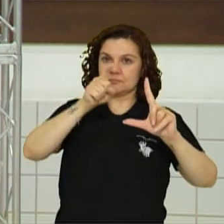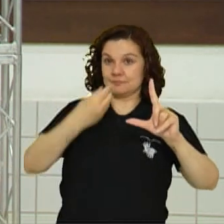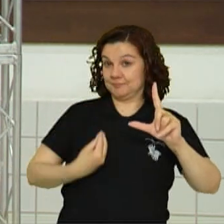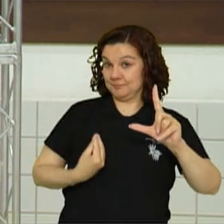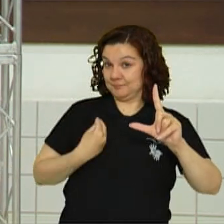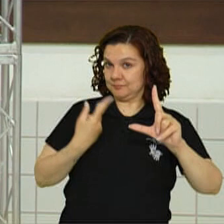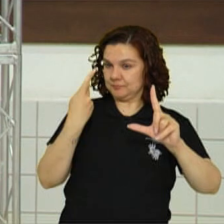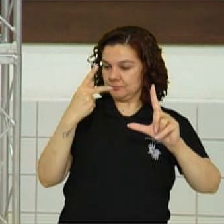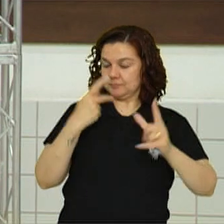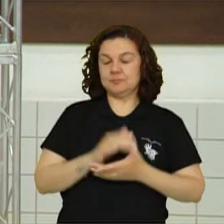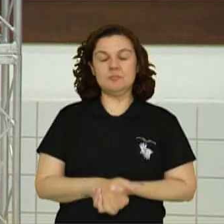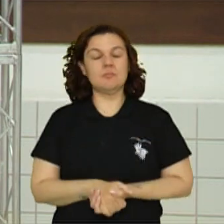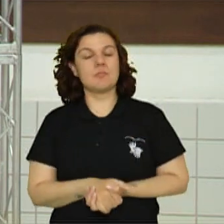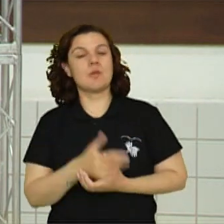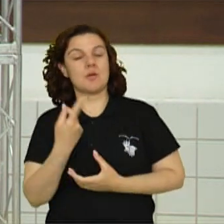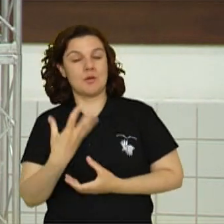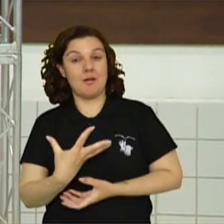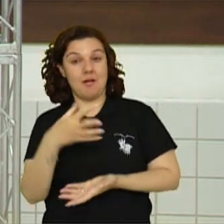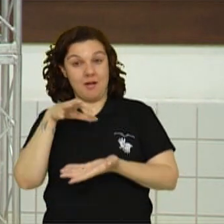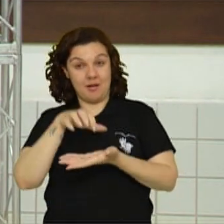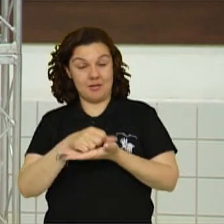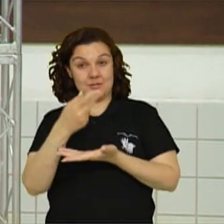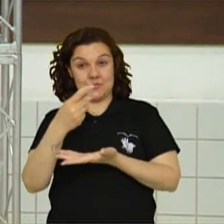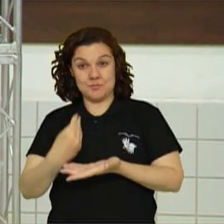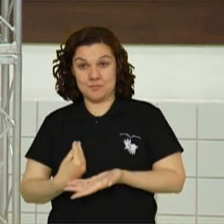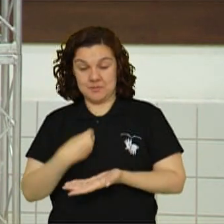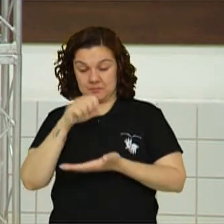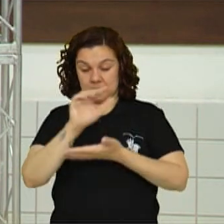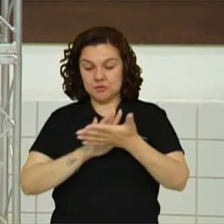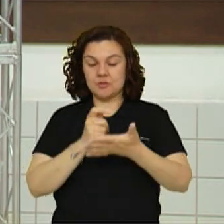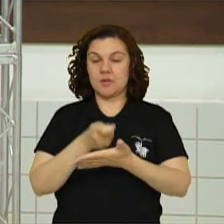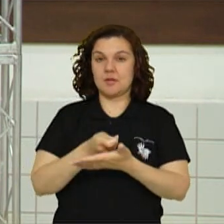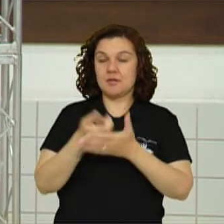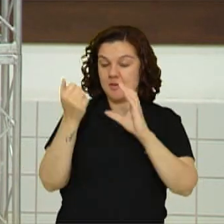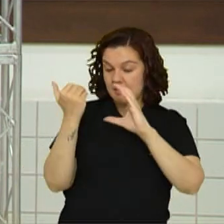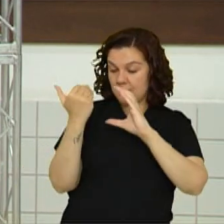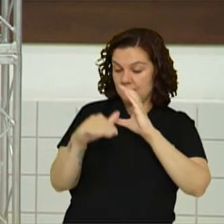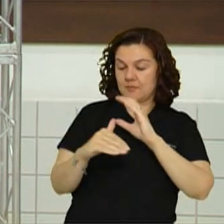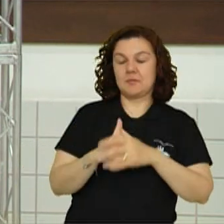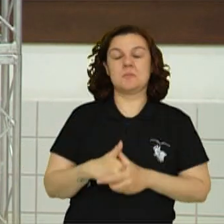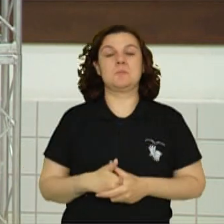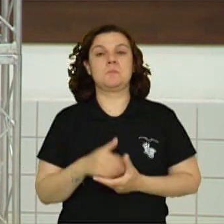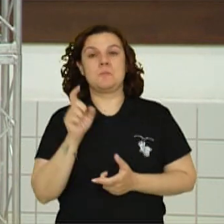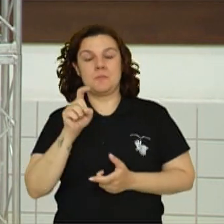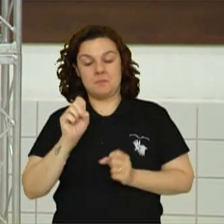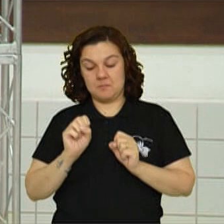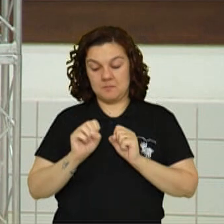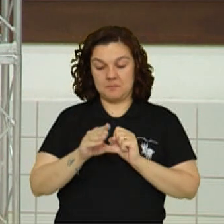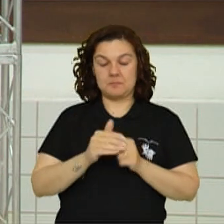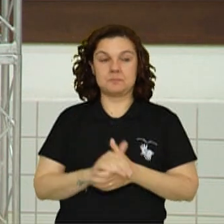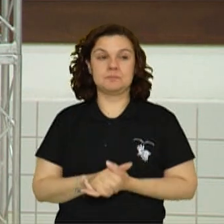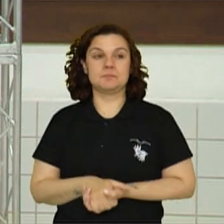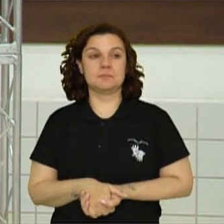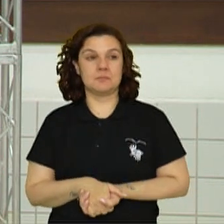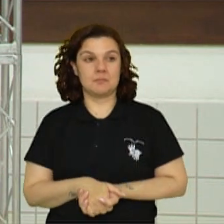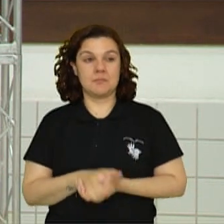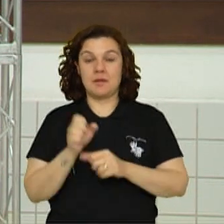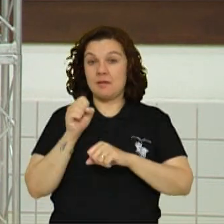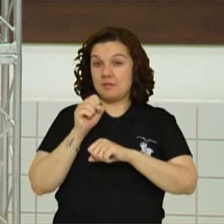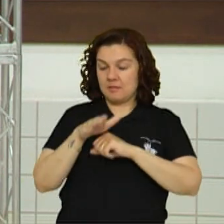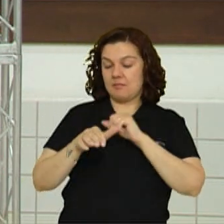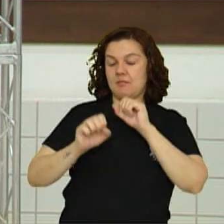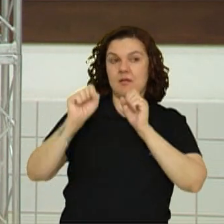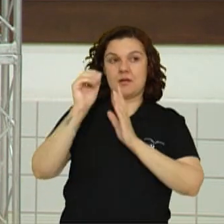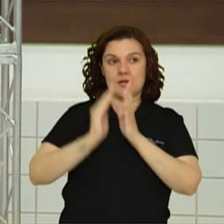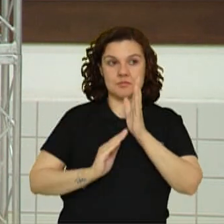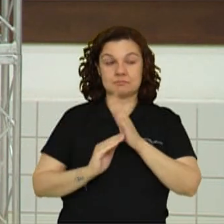atividade obrigatória e garanta a sua presença. Clique em enviar, clique em entregar